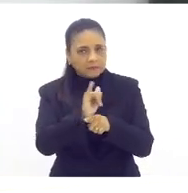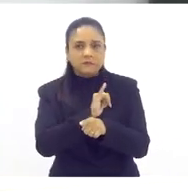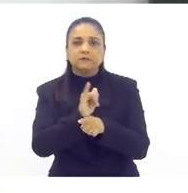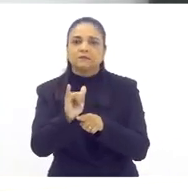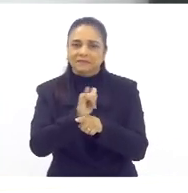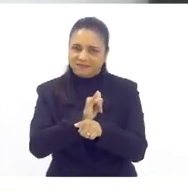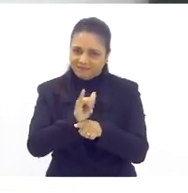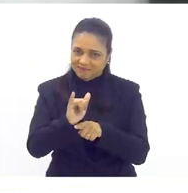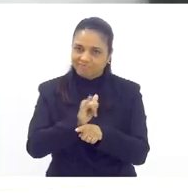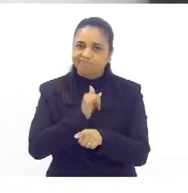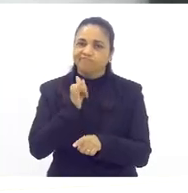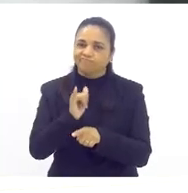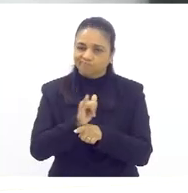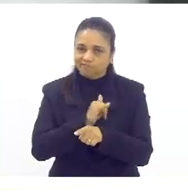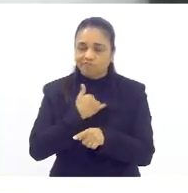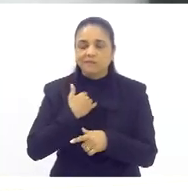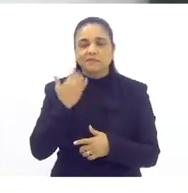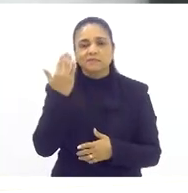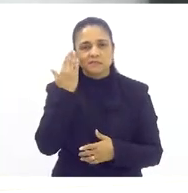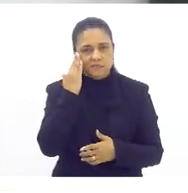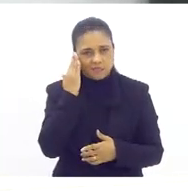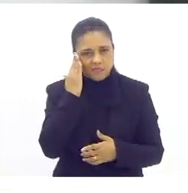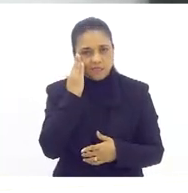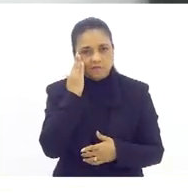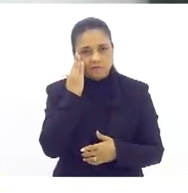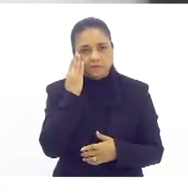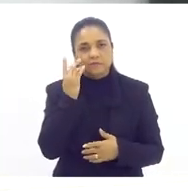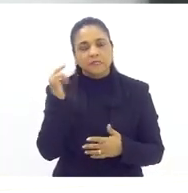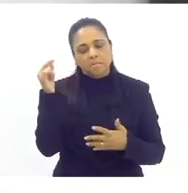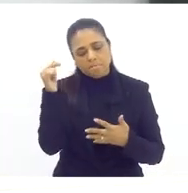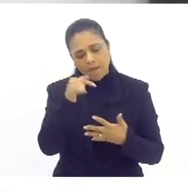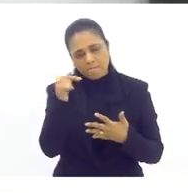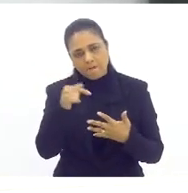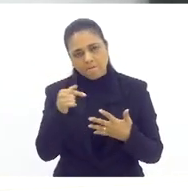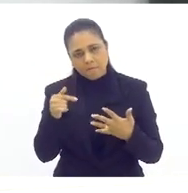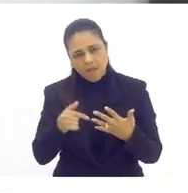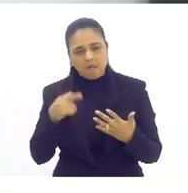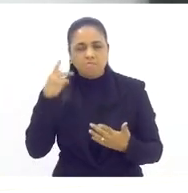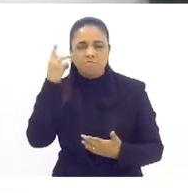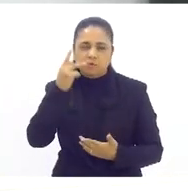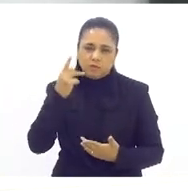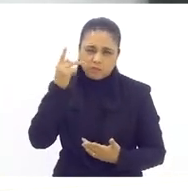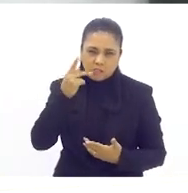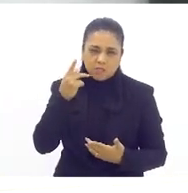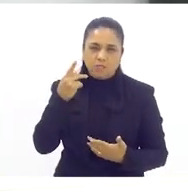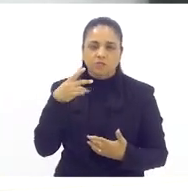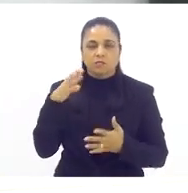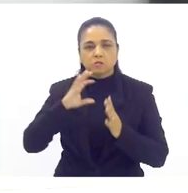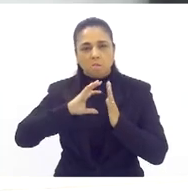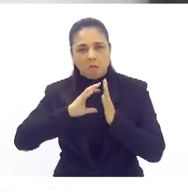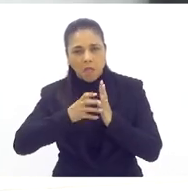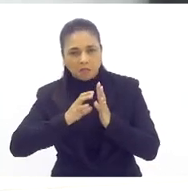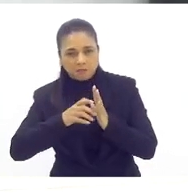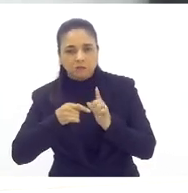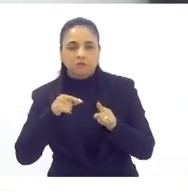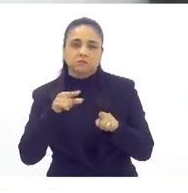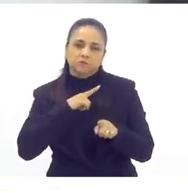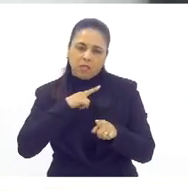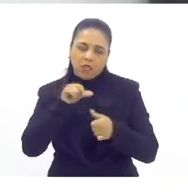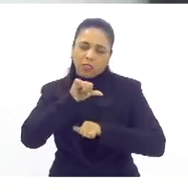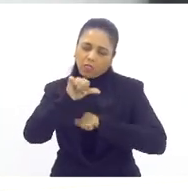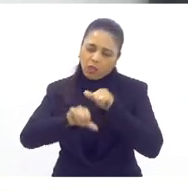de apesar dos das questões político partidárias trocas de gestores deputada